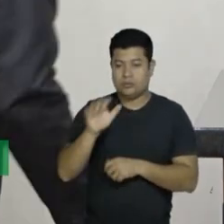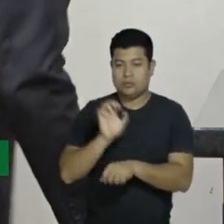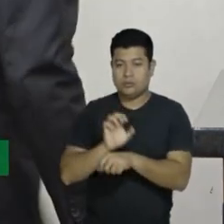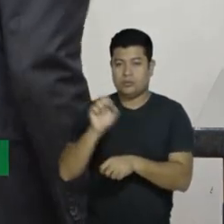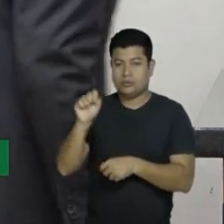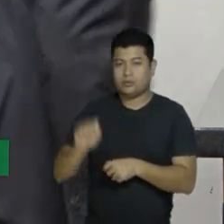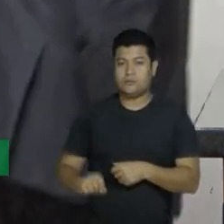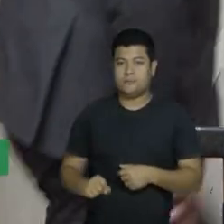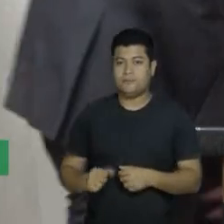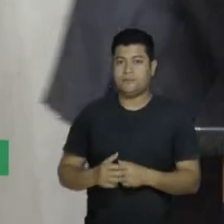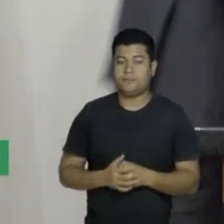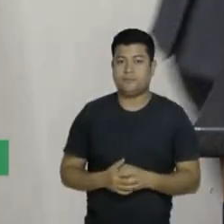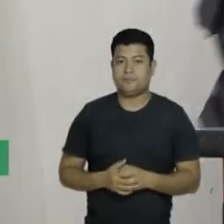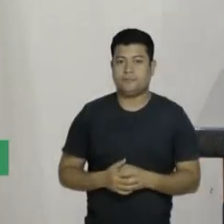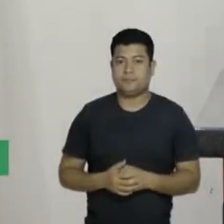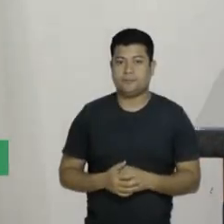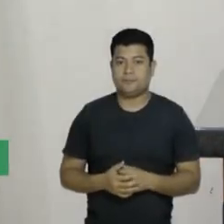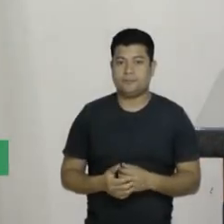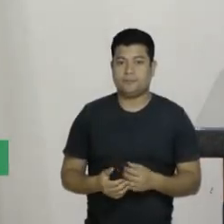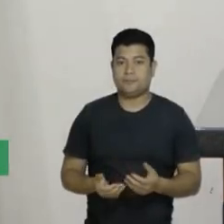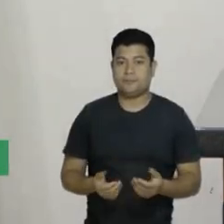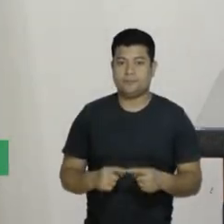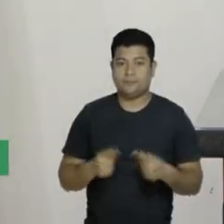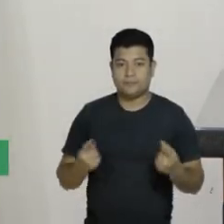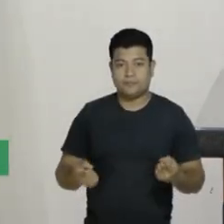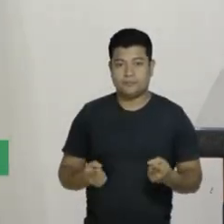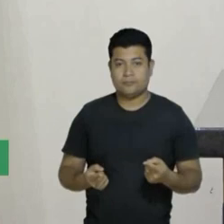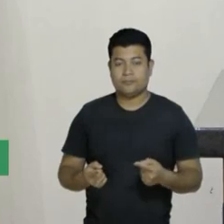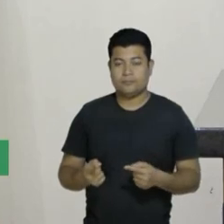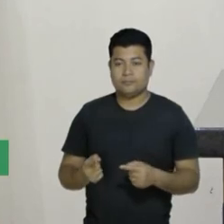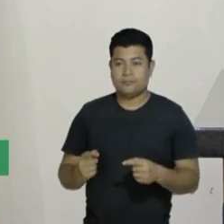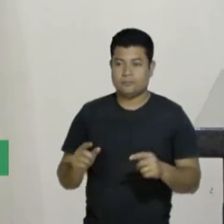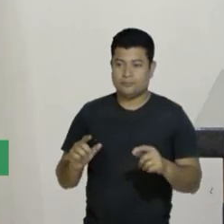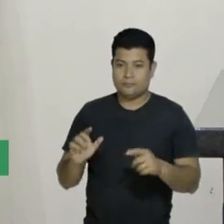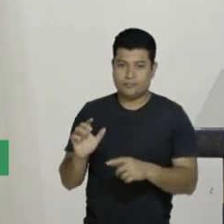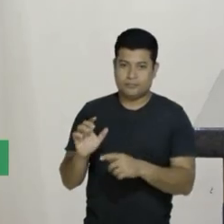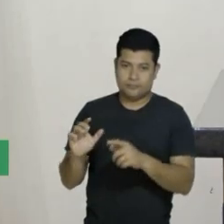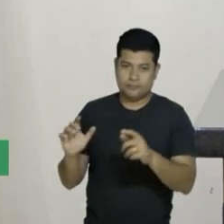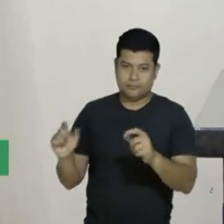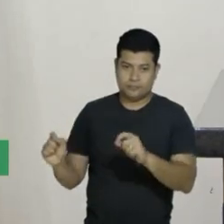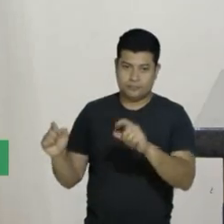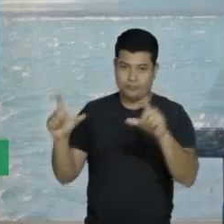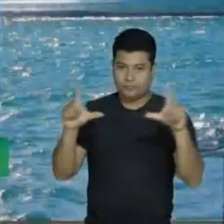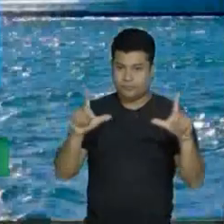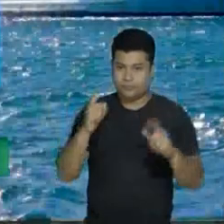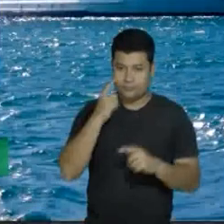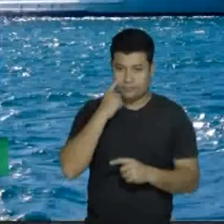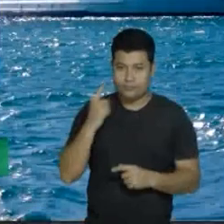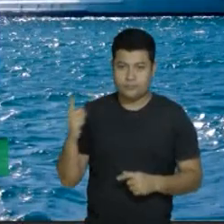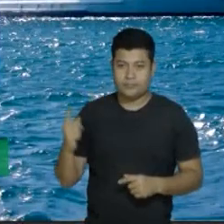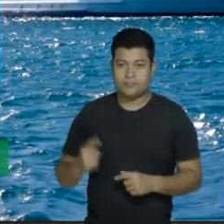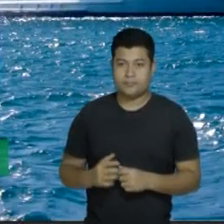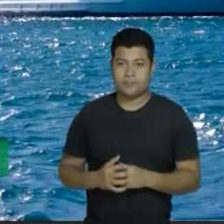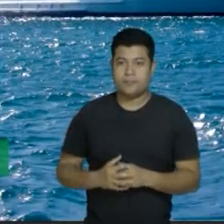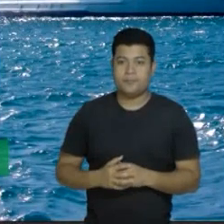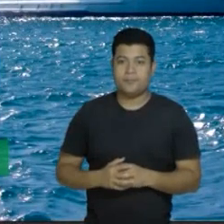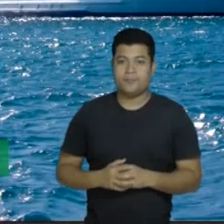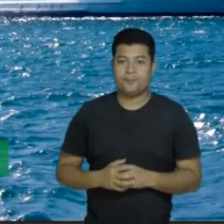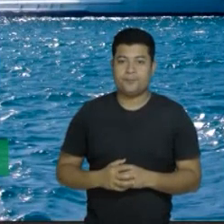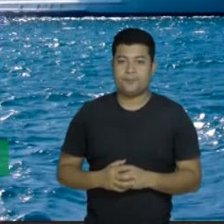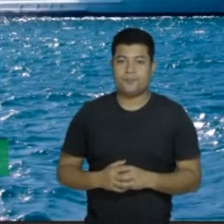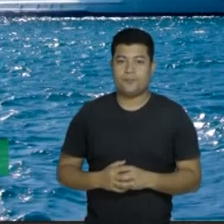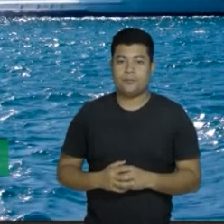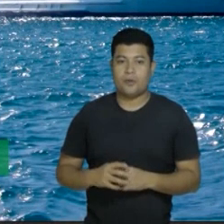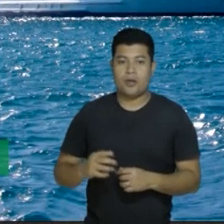Então, só apresentando um pouquinho sobre o evento, né? Se puder passar para a gente seguir. A gente vai